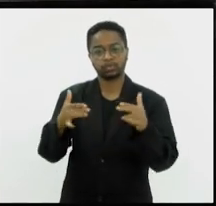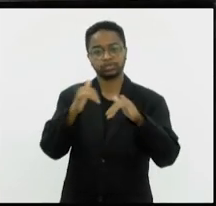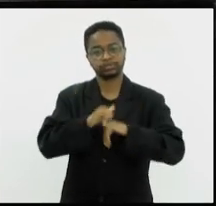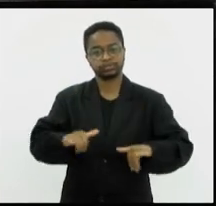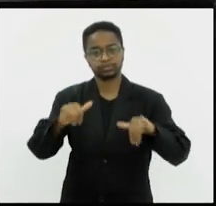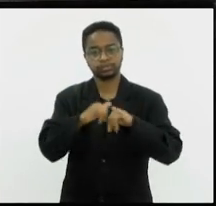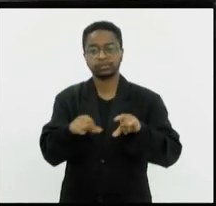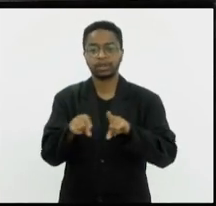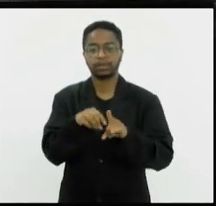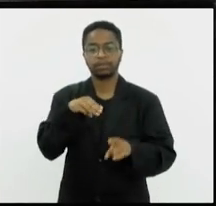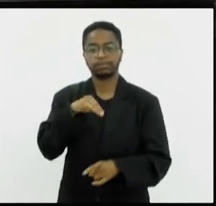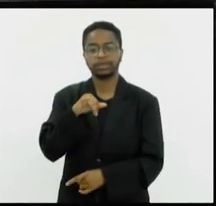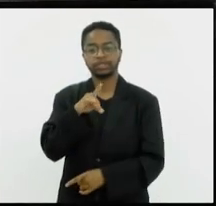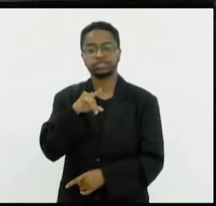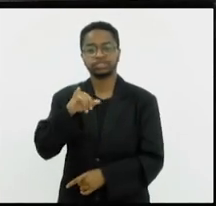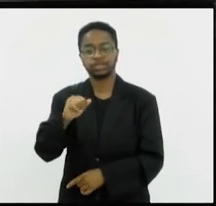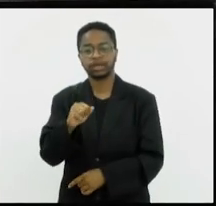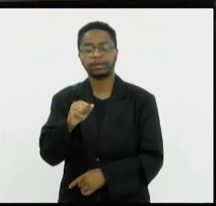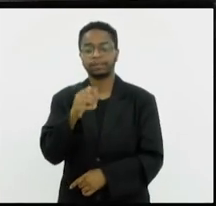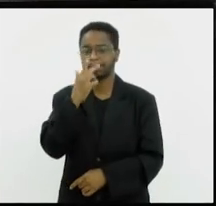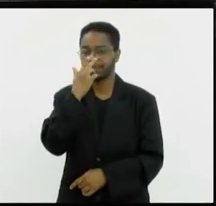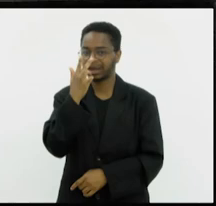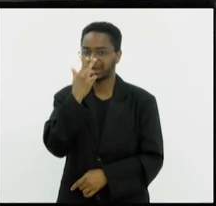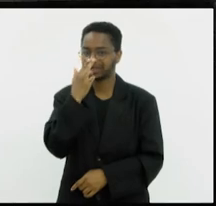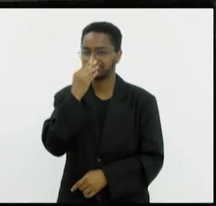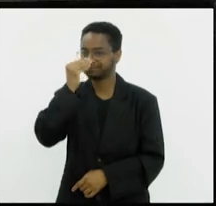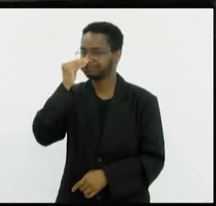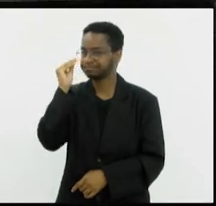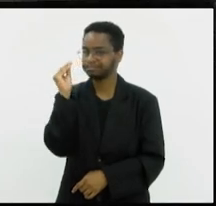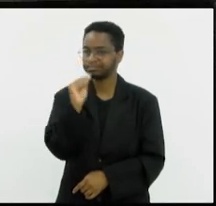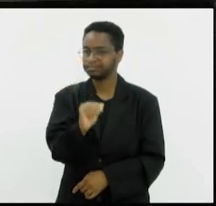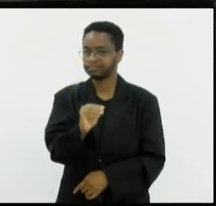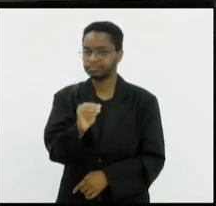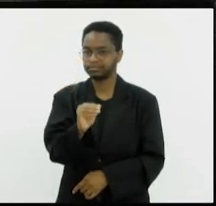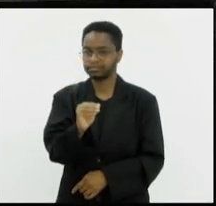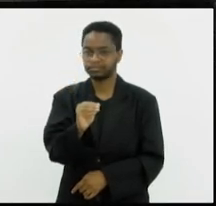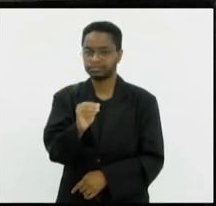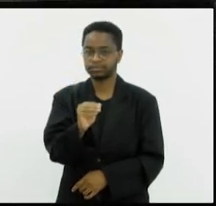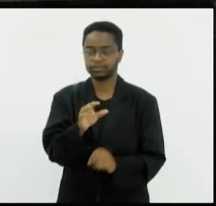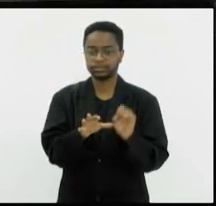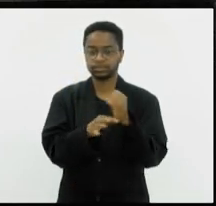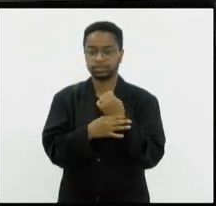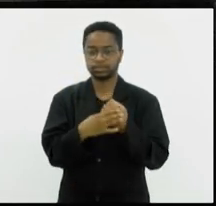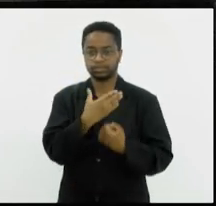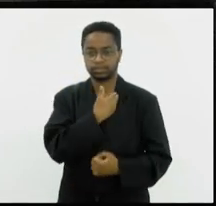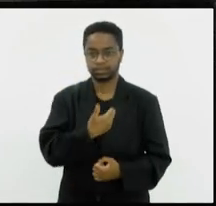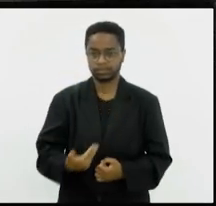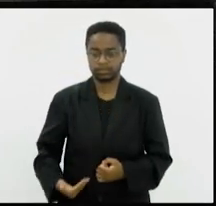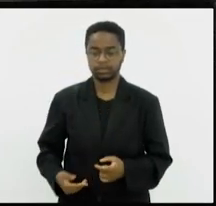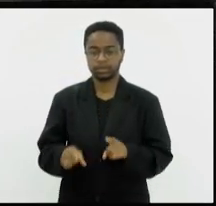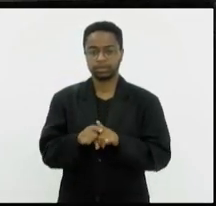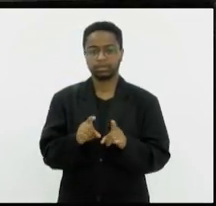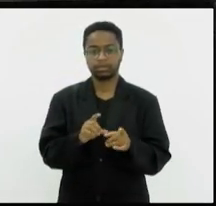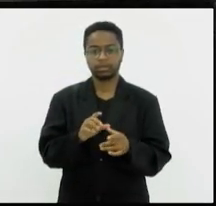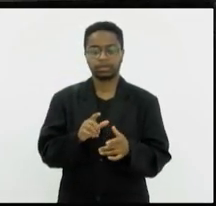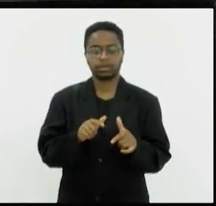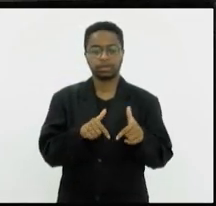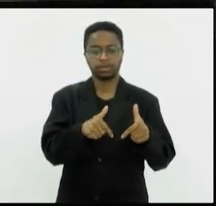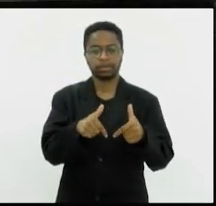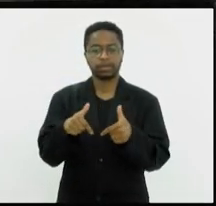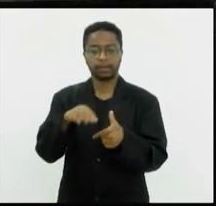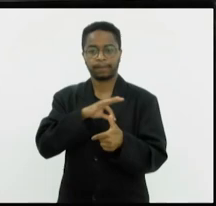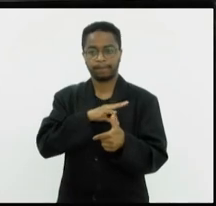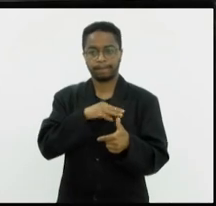e a mí temo um desprezo extraordinário pela Segurança Pública pelos agentes da Polícia